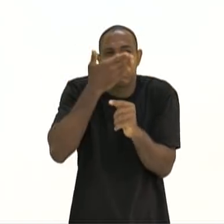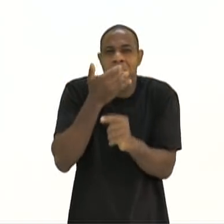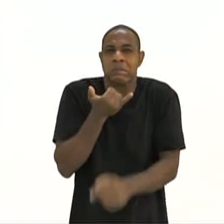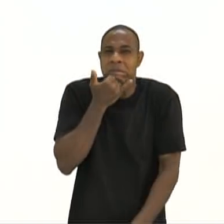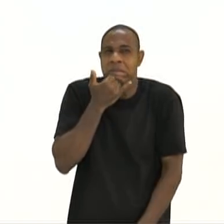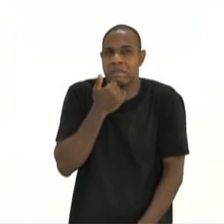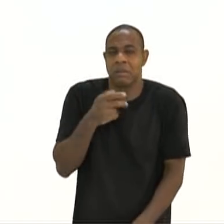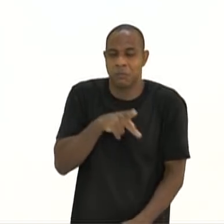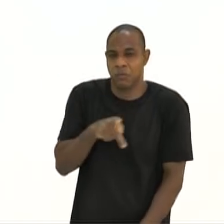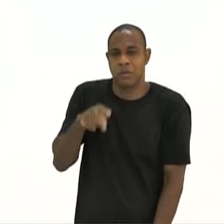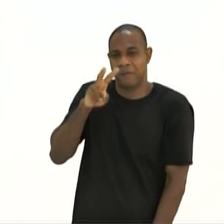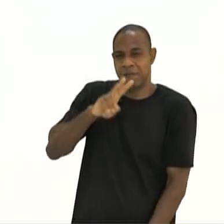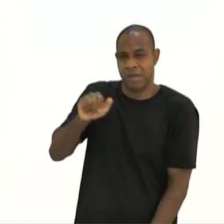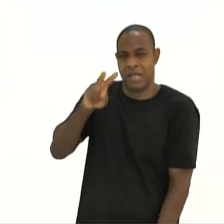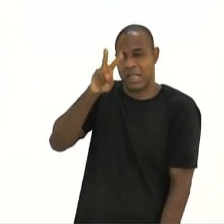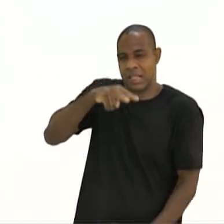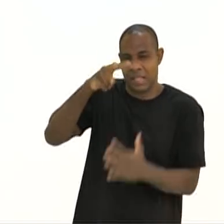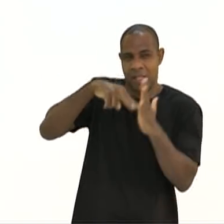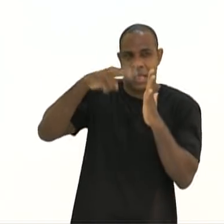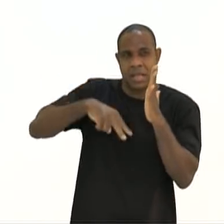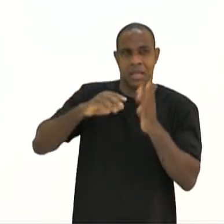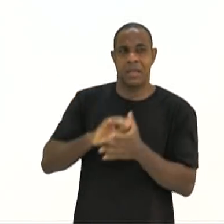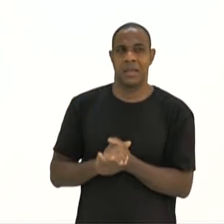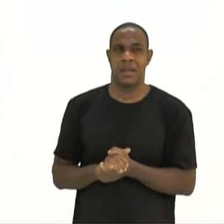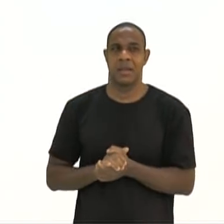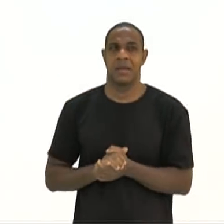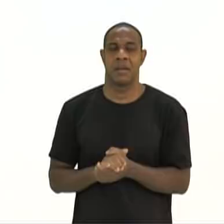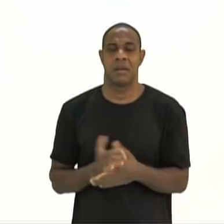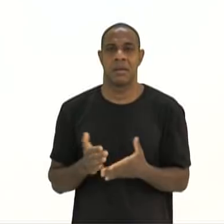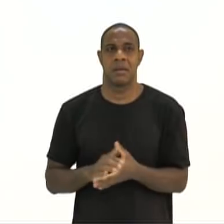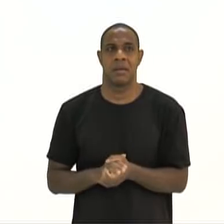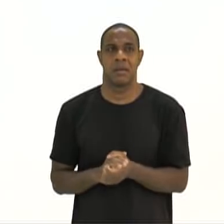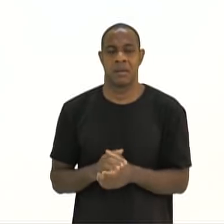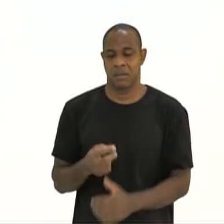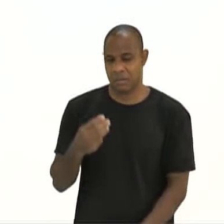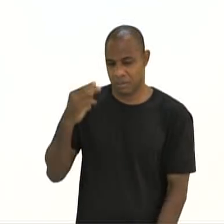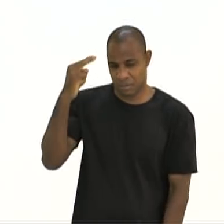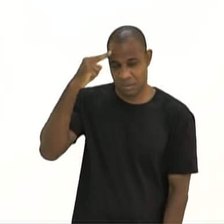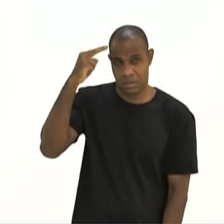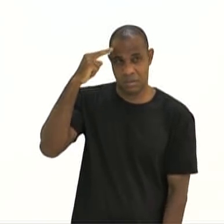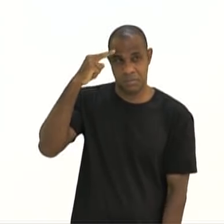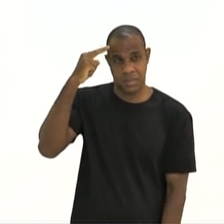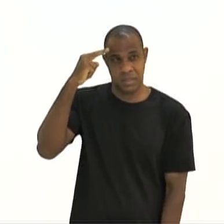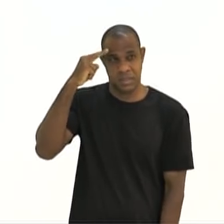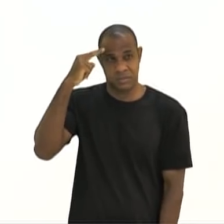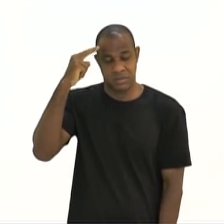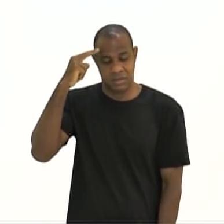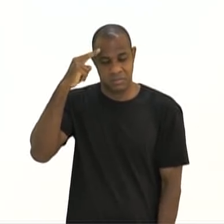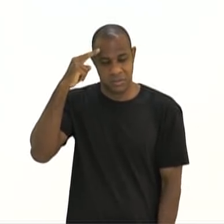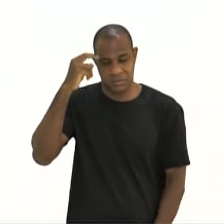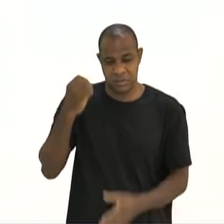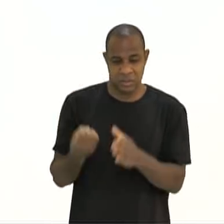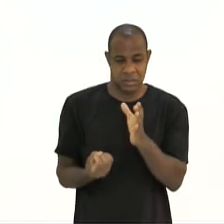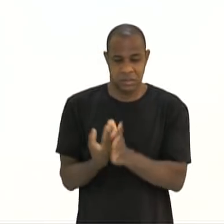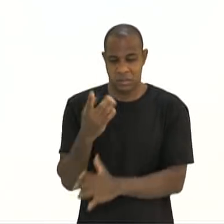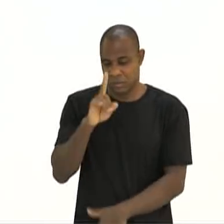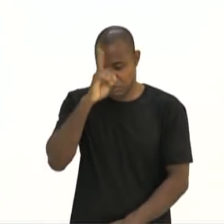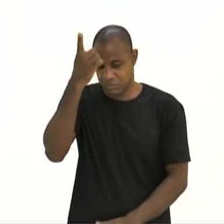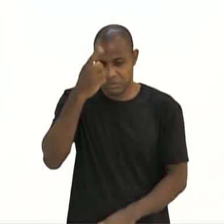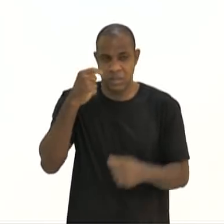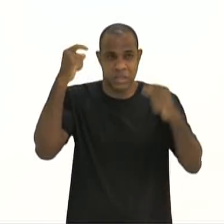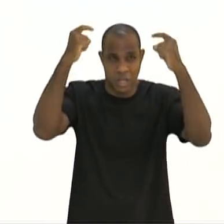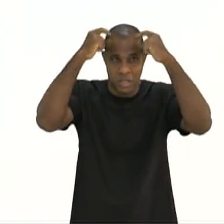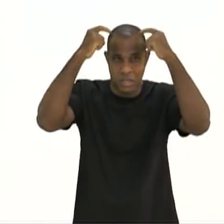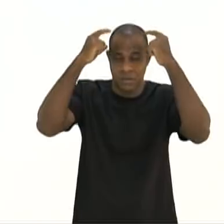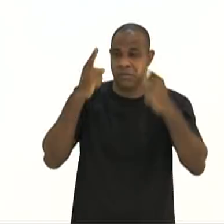estão um pouco pequenas. Vamos ver se eu consigo ler aqui. Vamos lá. As mentes criativas da Disney, Pixar trazem o filme